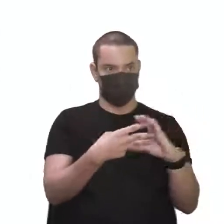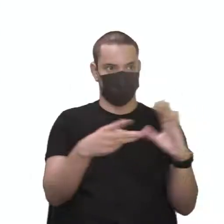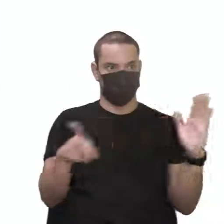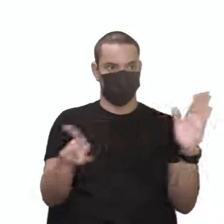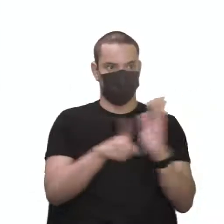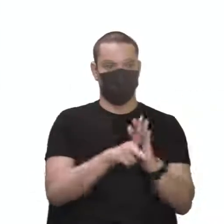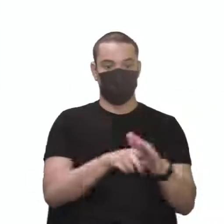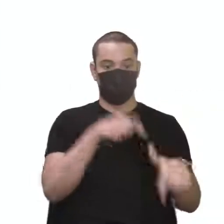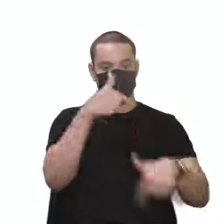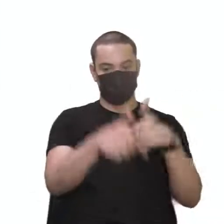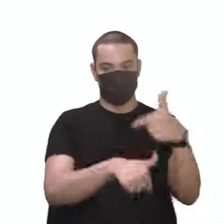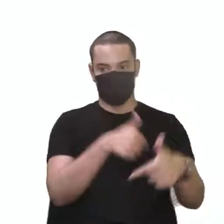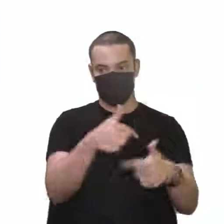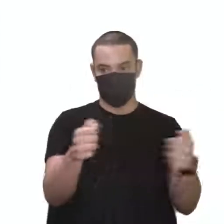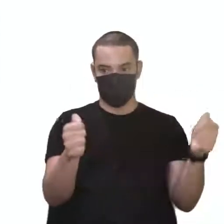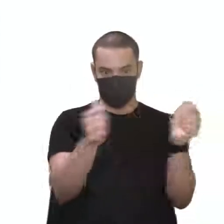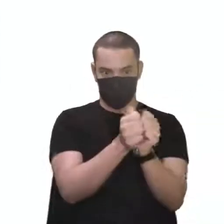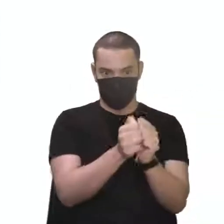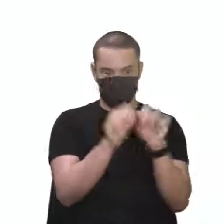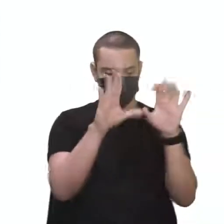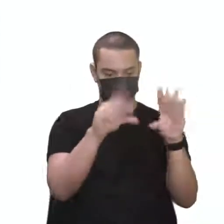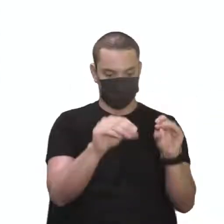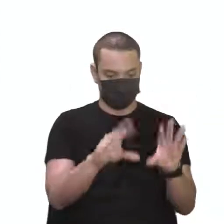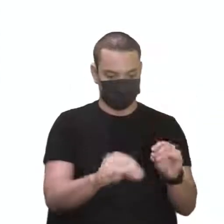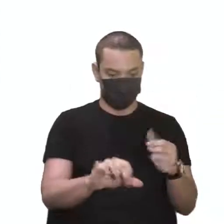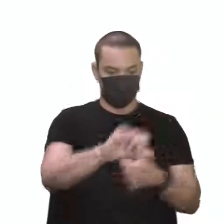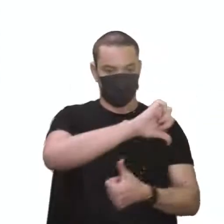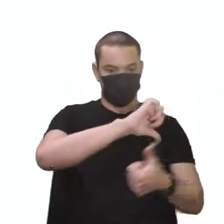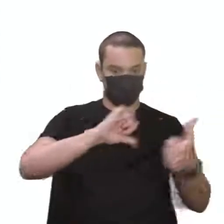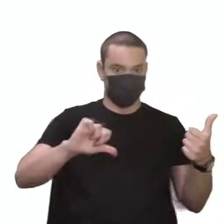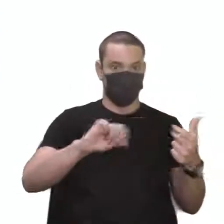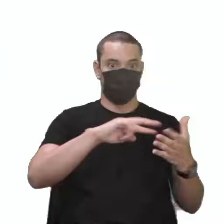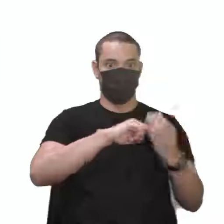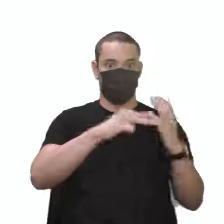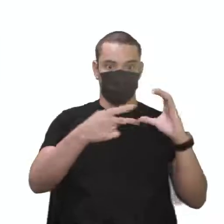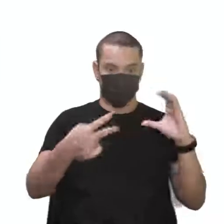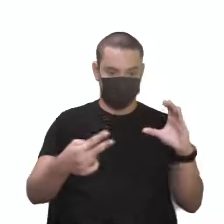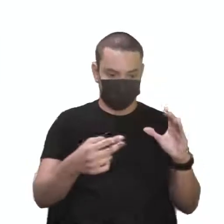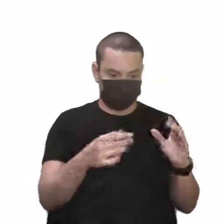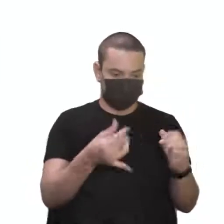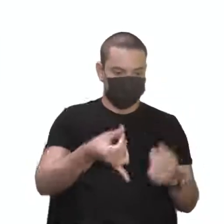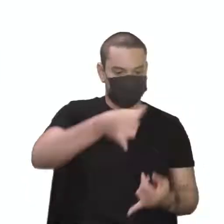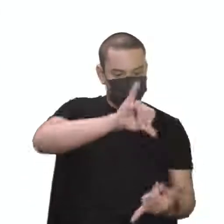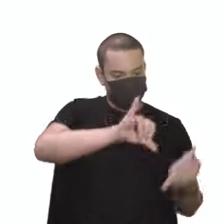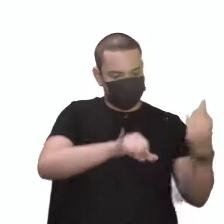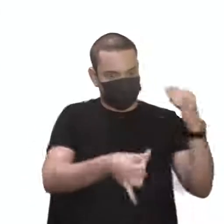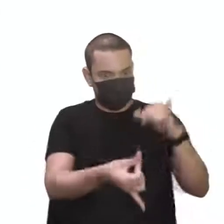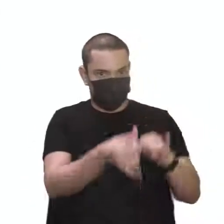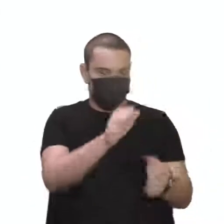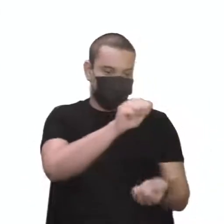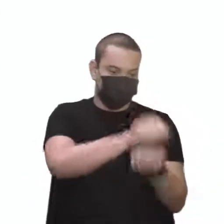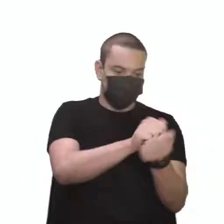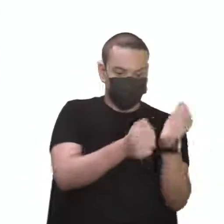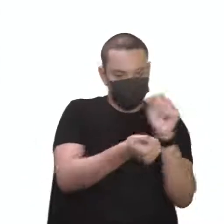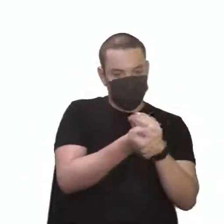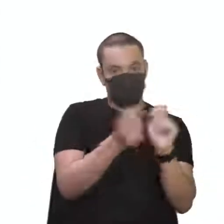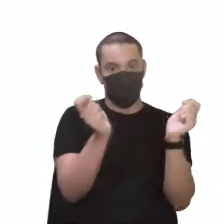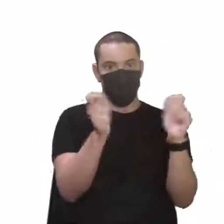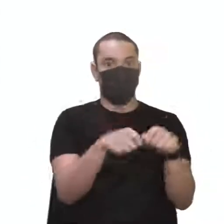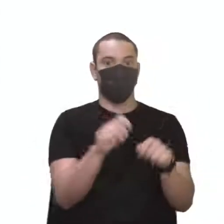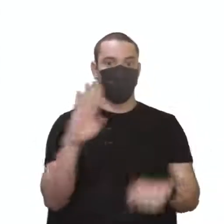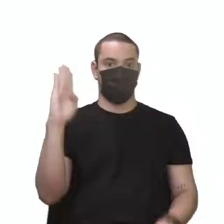sendo trabalhado, manipulado geneticamente. Por isso que a gente chama de biotecnologia, que é o